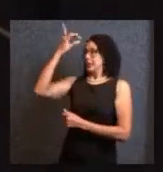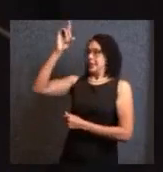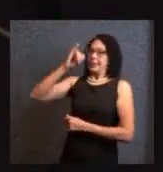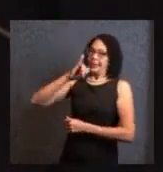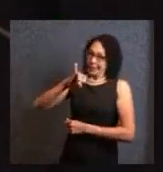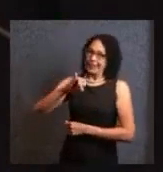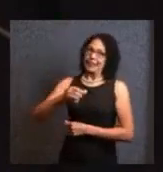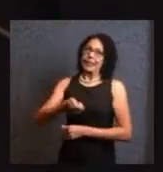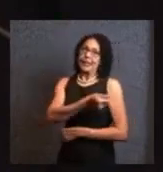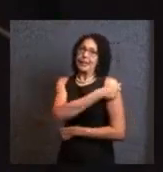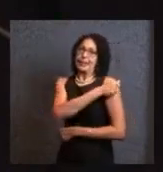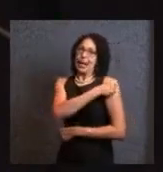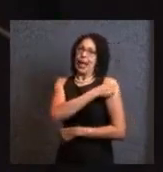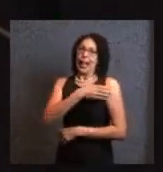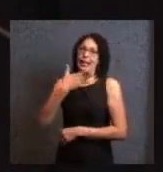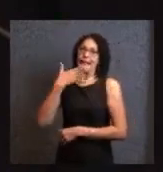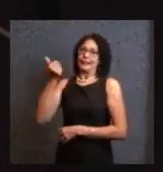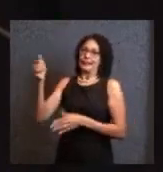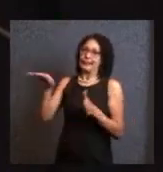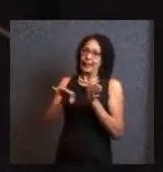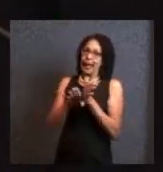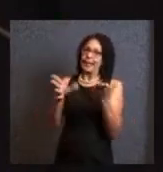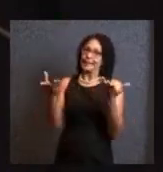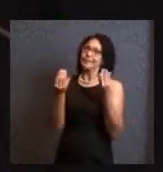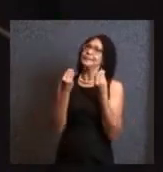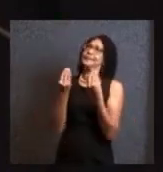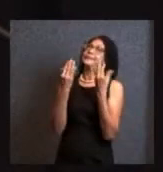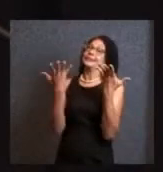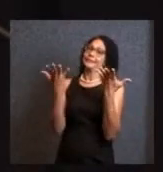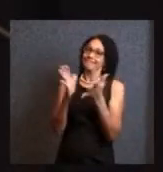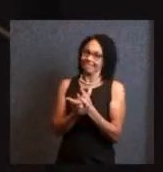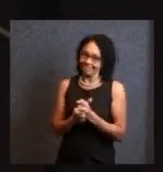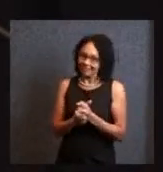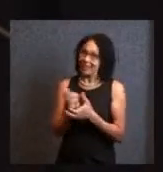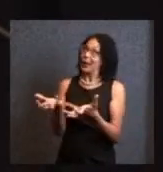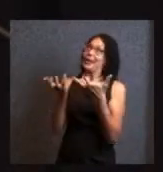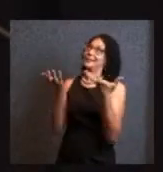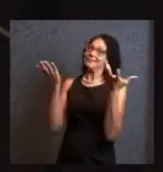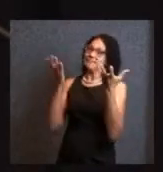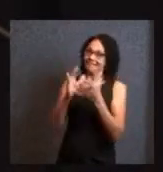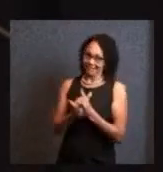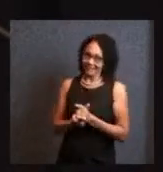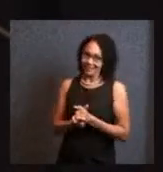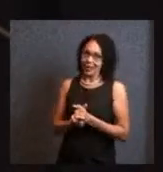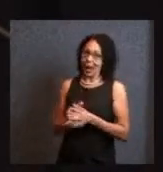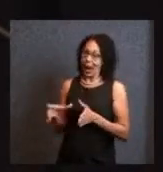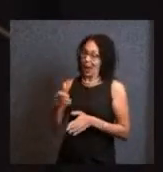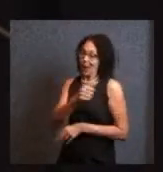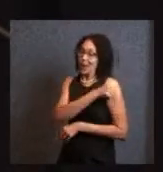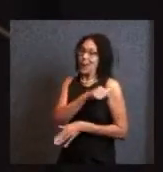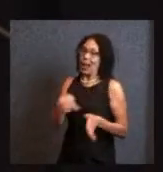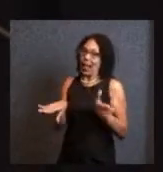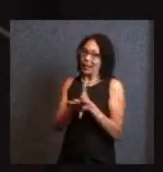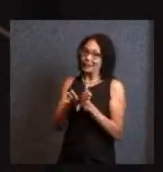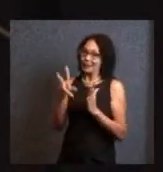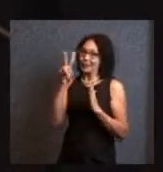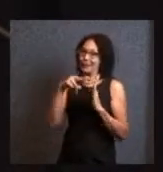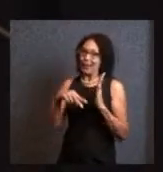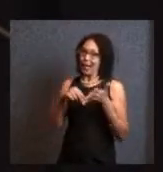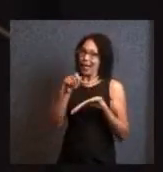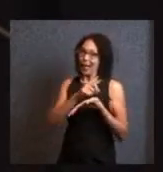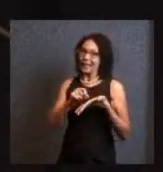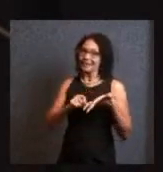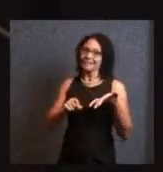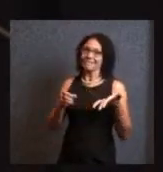recebido esse aluno num nível melhor, era tudo que eu queria. Eu só queria isso, receber esse aluno dominando as competências